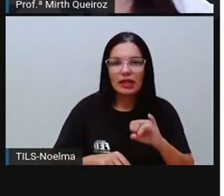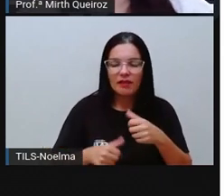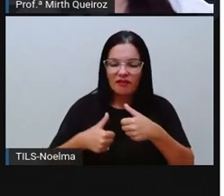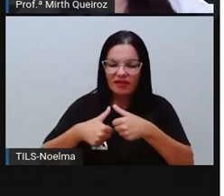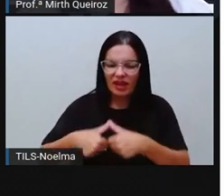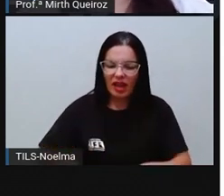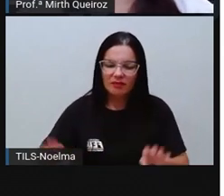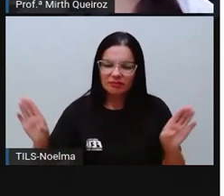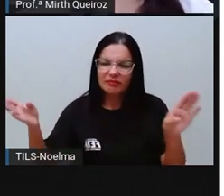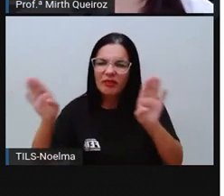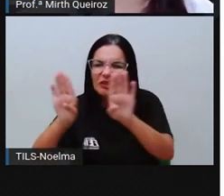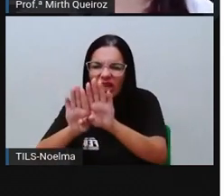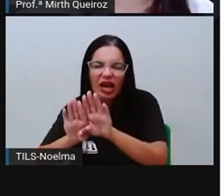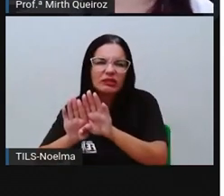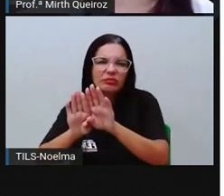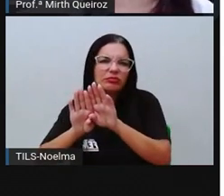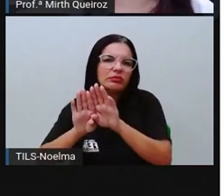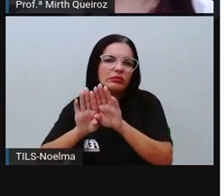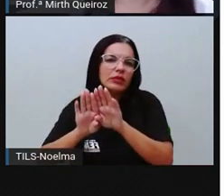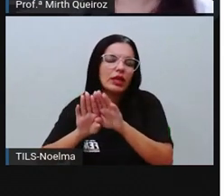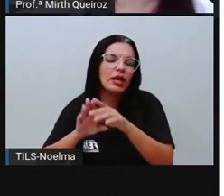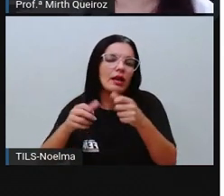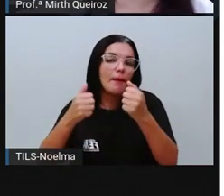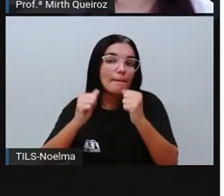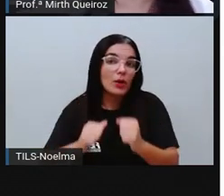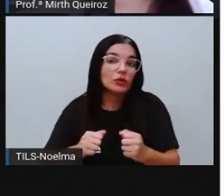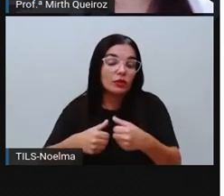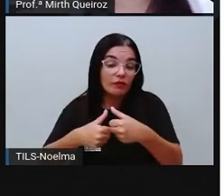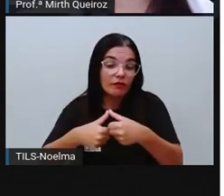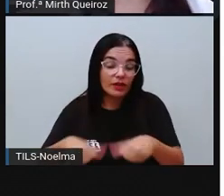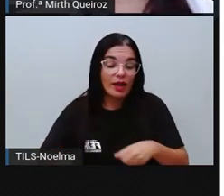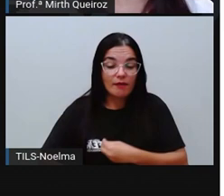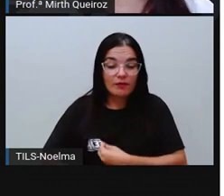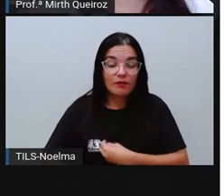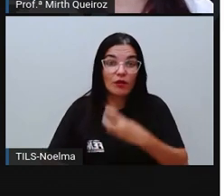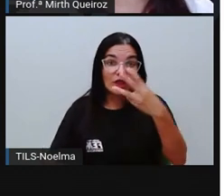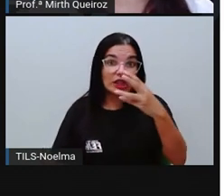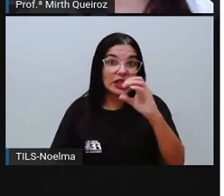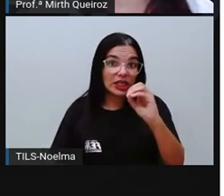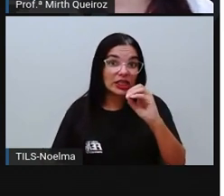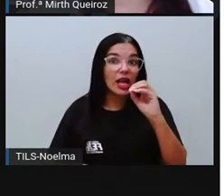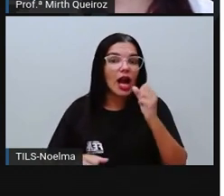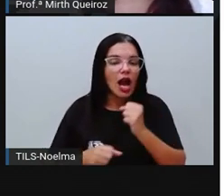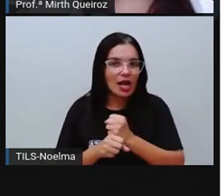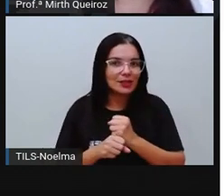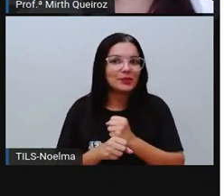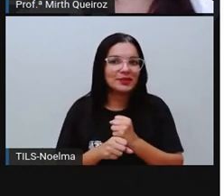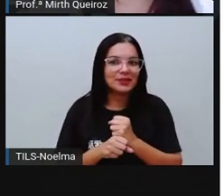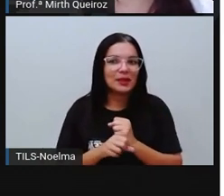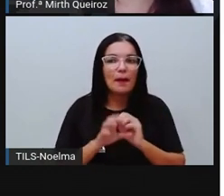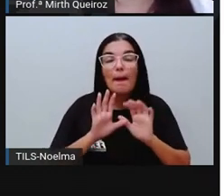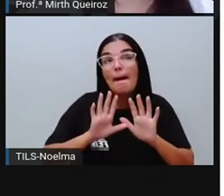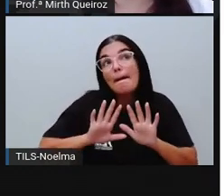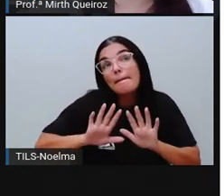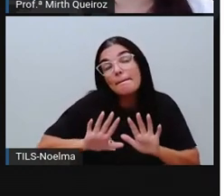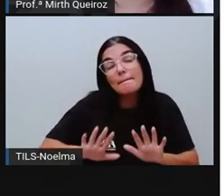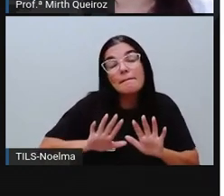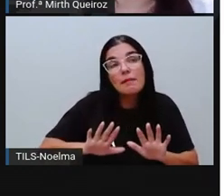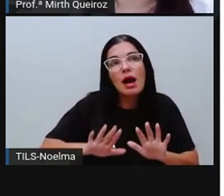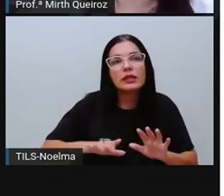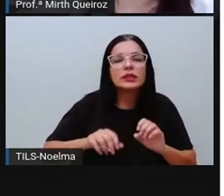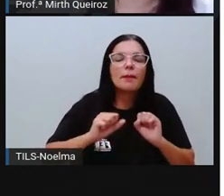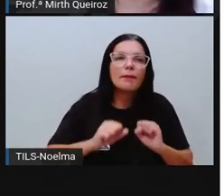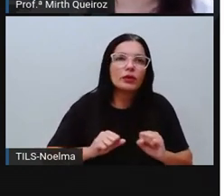5 anos a mais. Ou seja, eles podem viver 30 anos aí dentro do cativeiro. Porém, eles